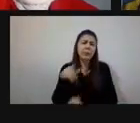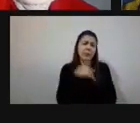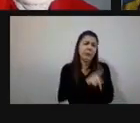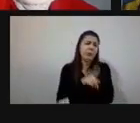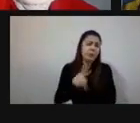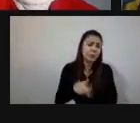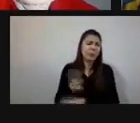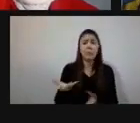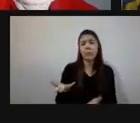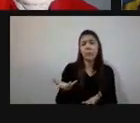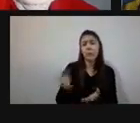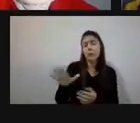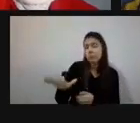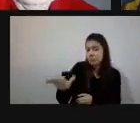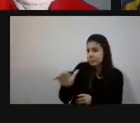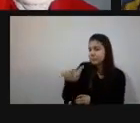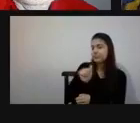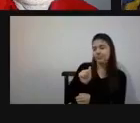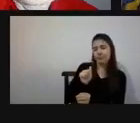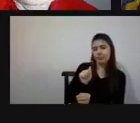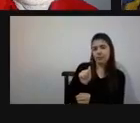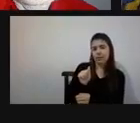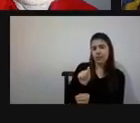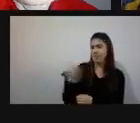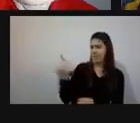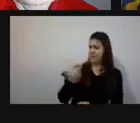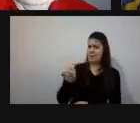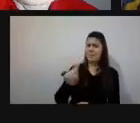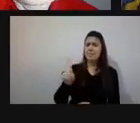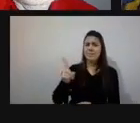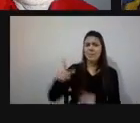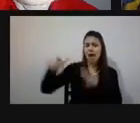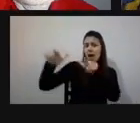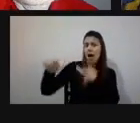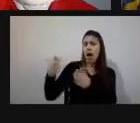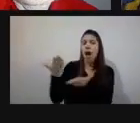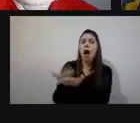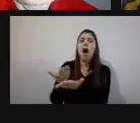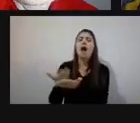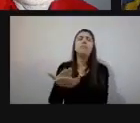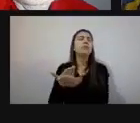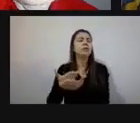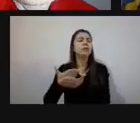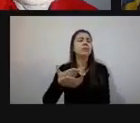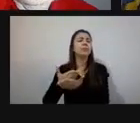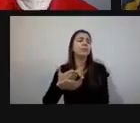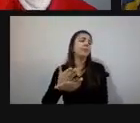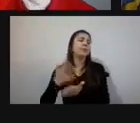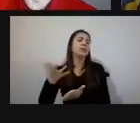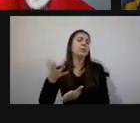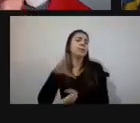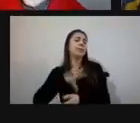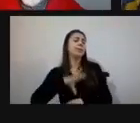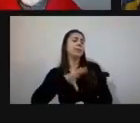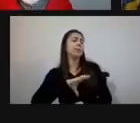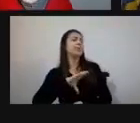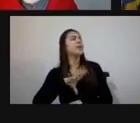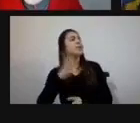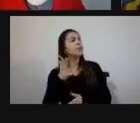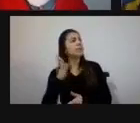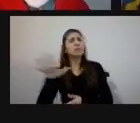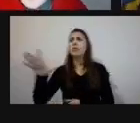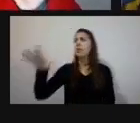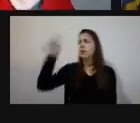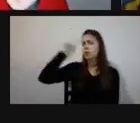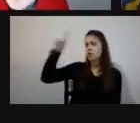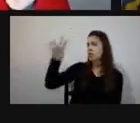fique olhando, né? Não vai chegar lá no meio da aula e pedir para o aluno sair no meio da aula de português e daí todo mundo ficar perguntando por que a diretora veio chamar,